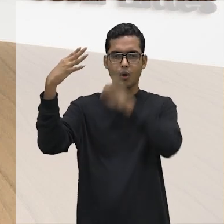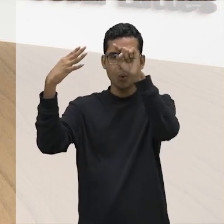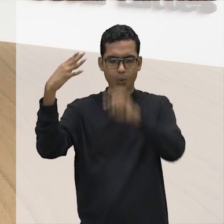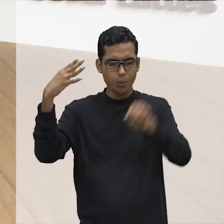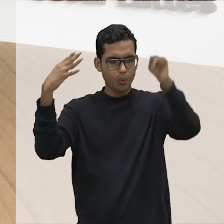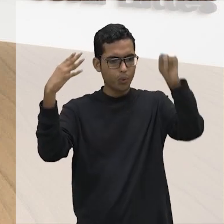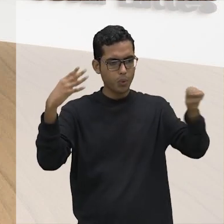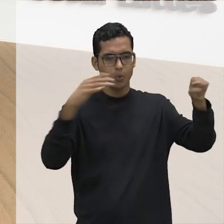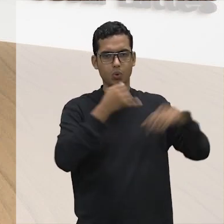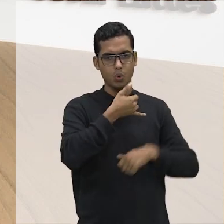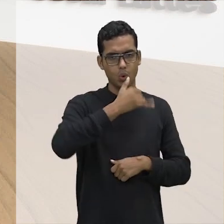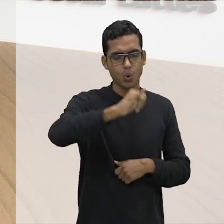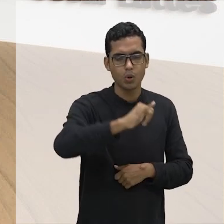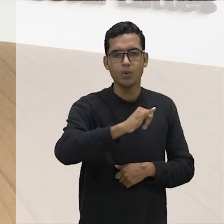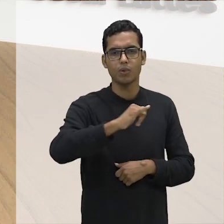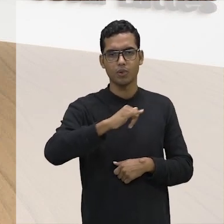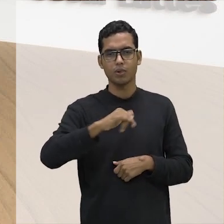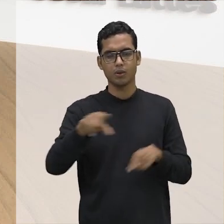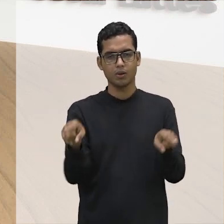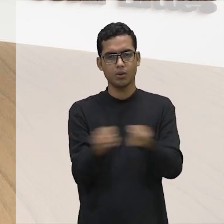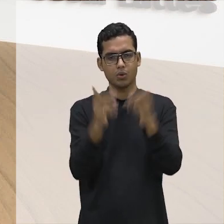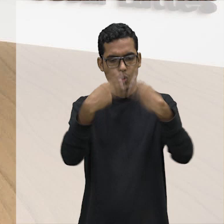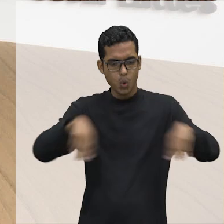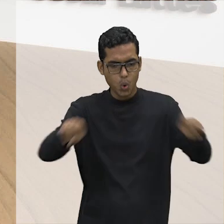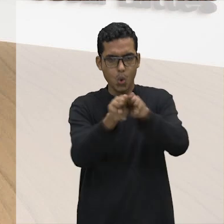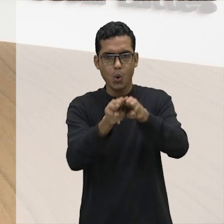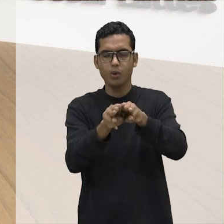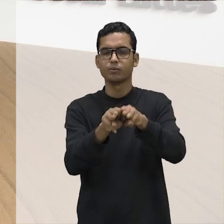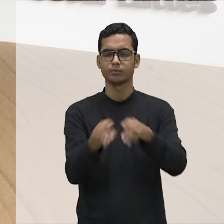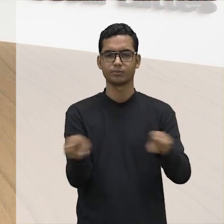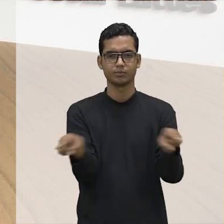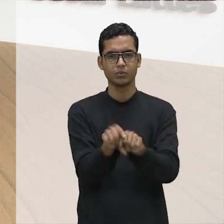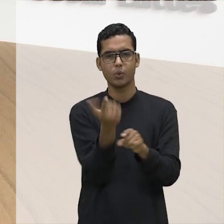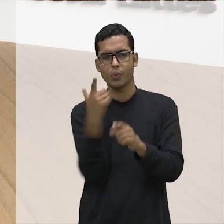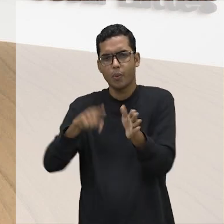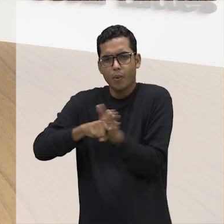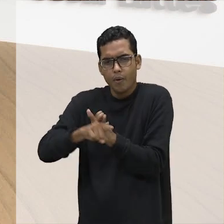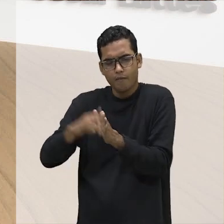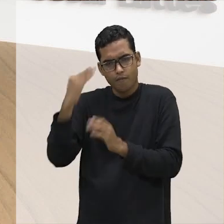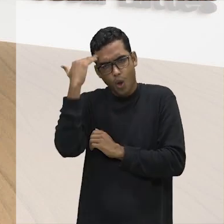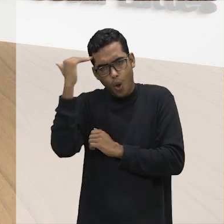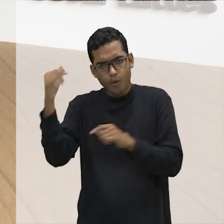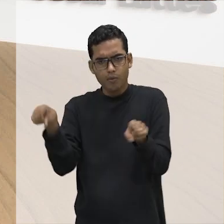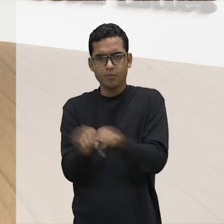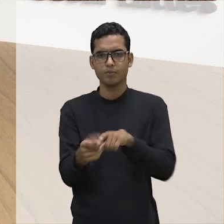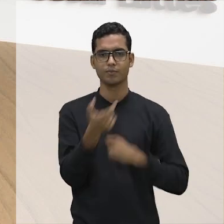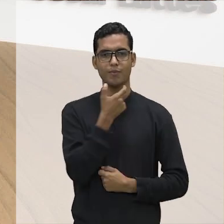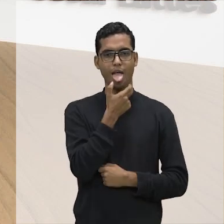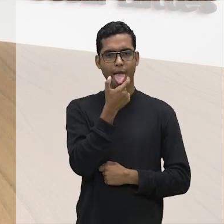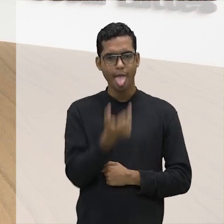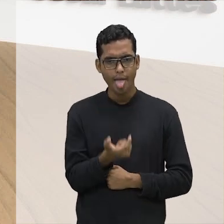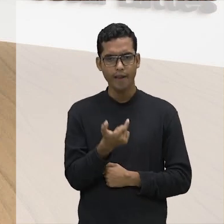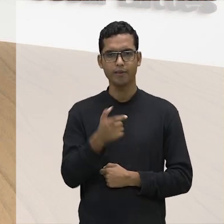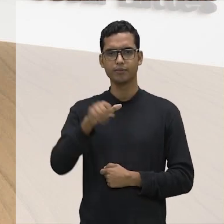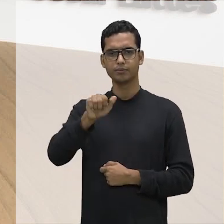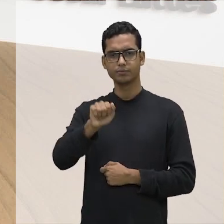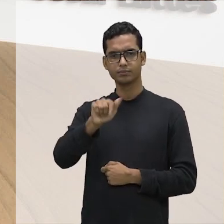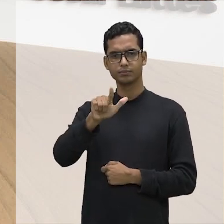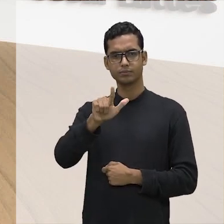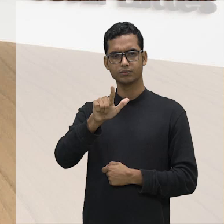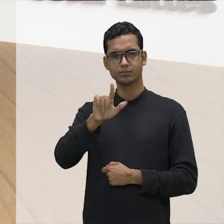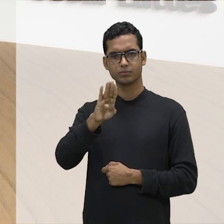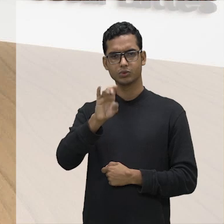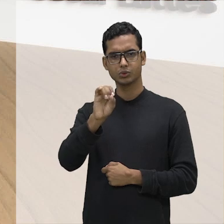aí muito importantes que o Maxwell fez. Outro grande pesquisador, grande físico, é Albert Einstein, né? Albert